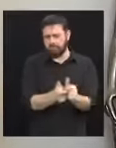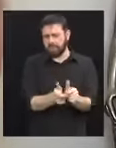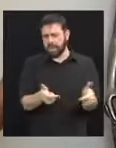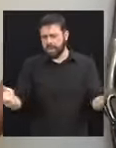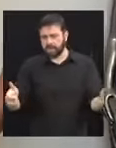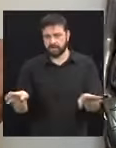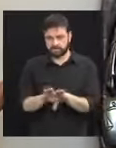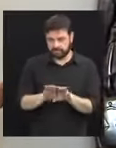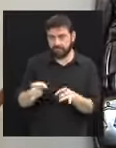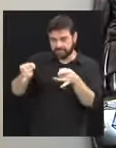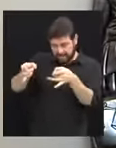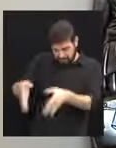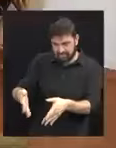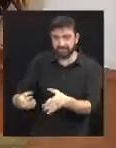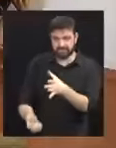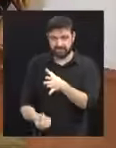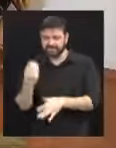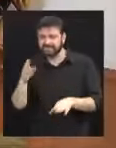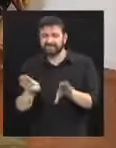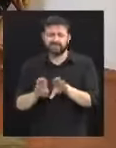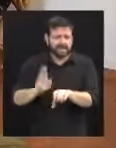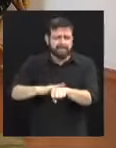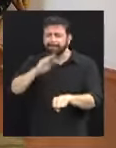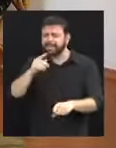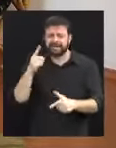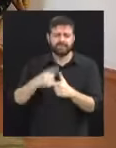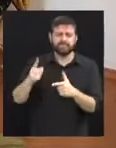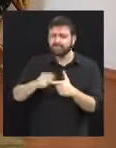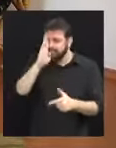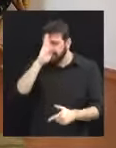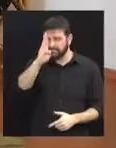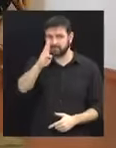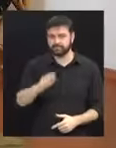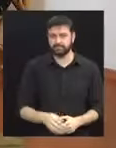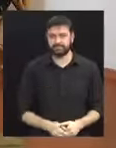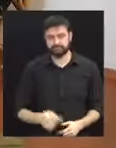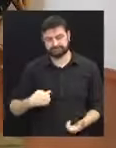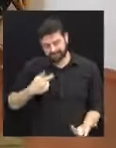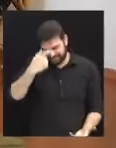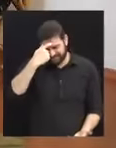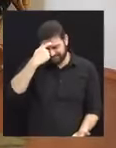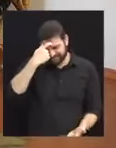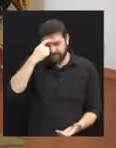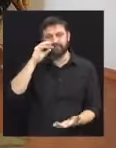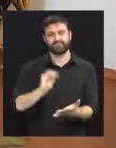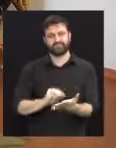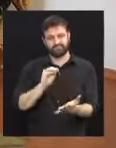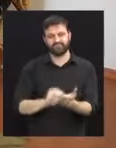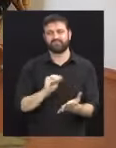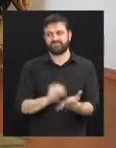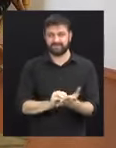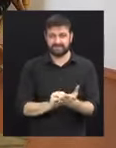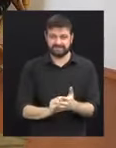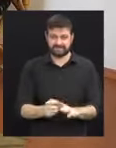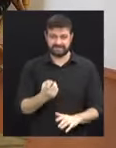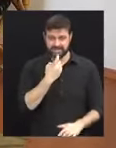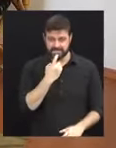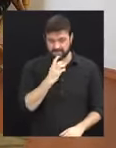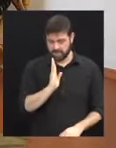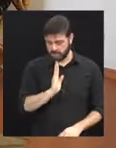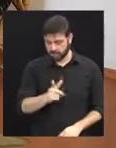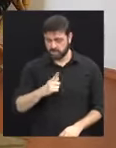sabe que também é uma consequência disso, mas o que mais pega hoje? Eu acredito que conscientização. Em Campinas nós já